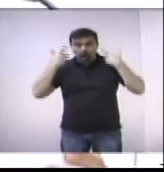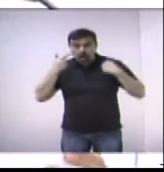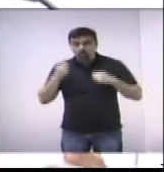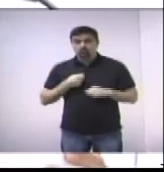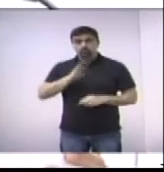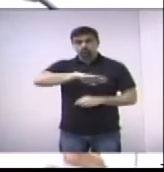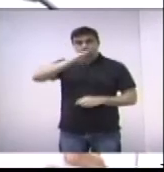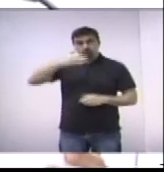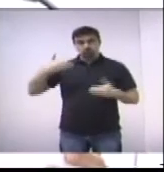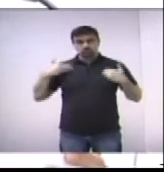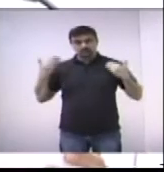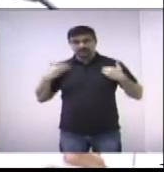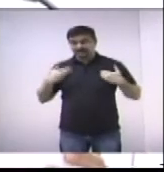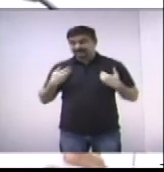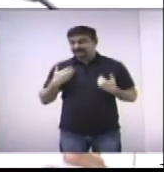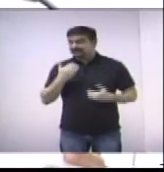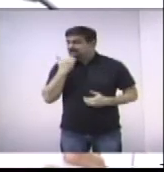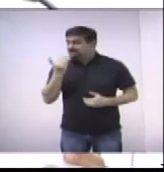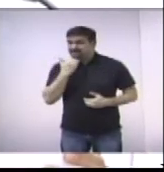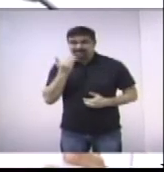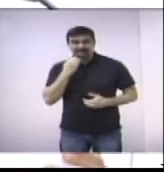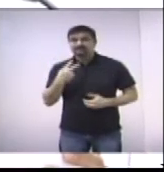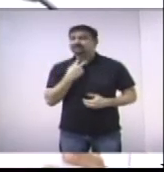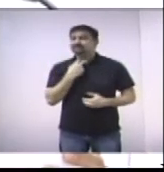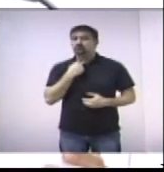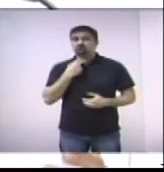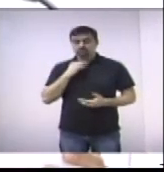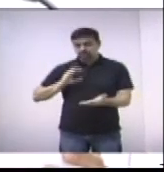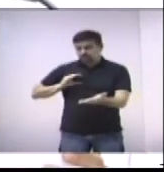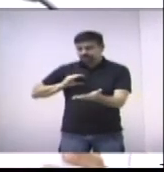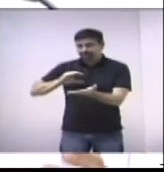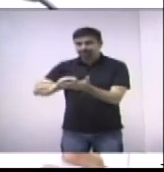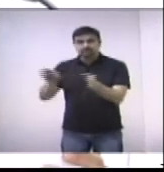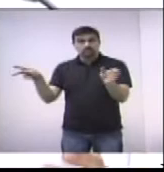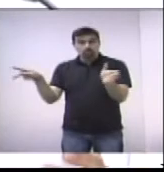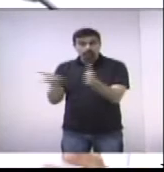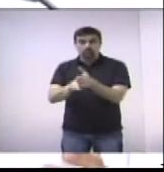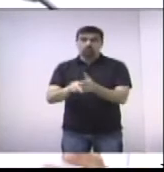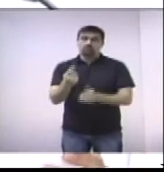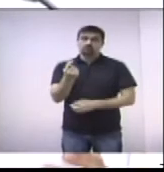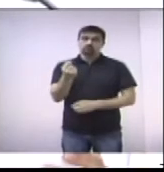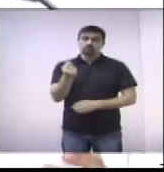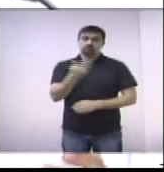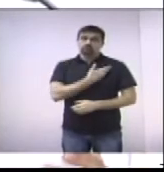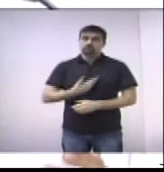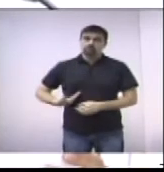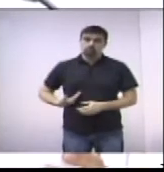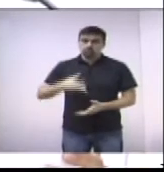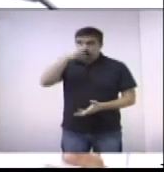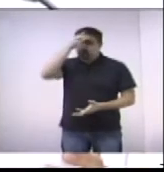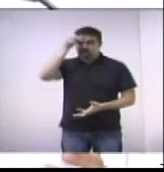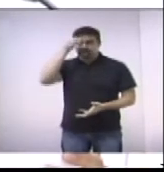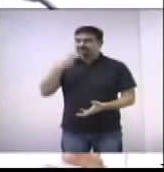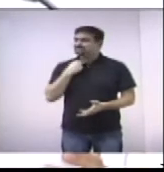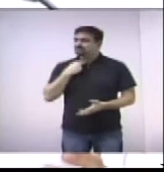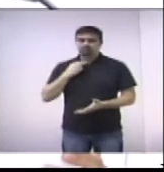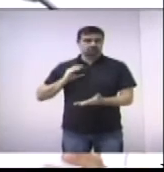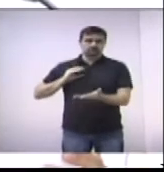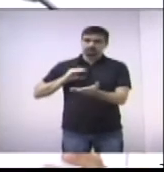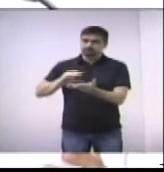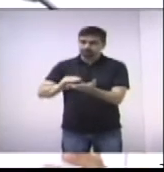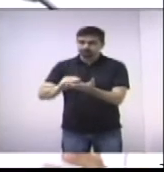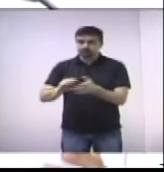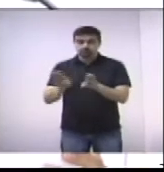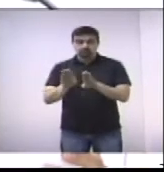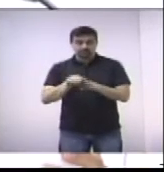nenhuma escola de samba de Paulínia poderia receber recursos públicos para desfilar. 23. Em tese, a MD4 foi usada para que as escolas de